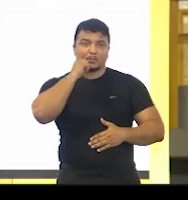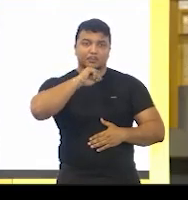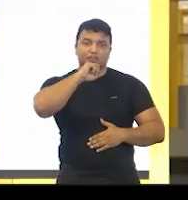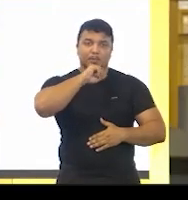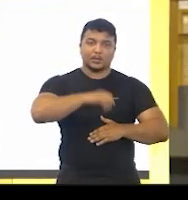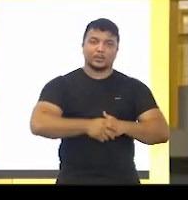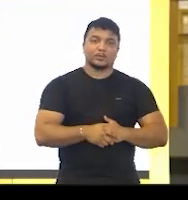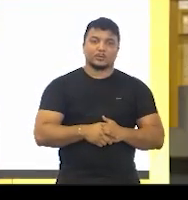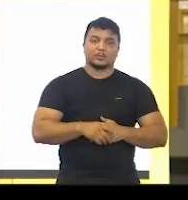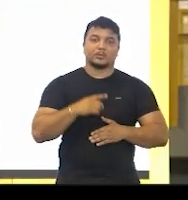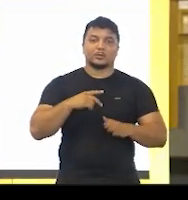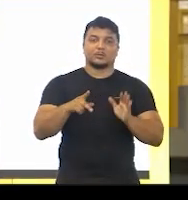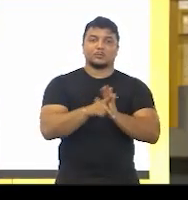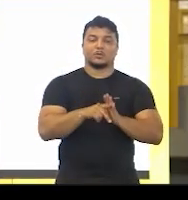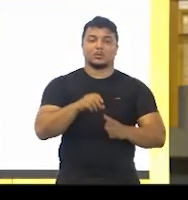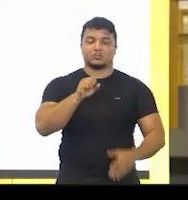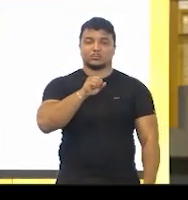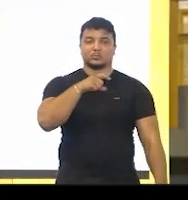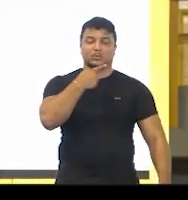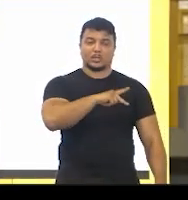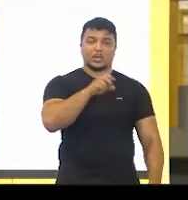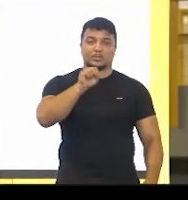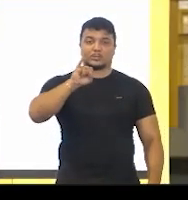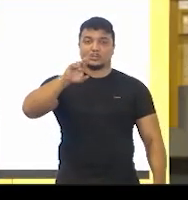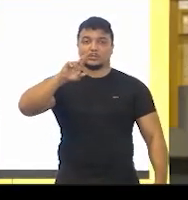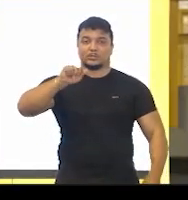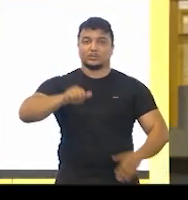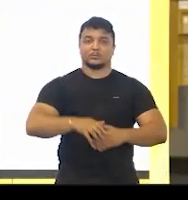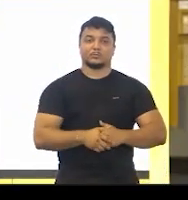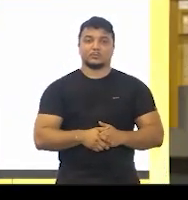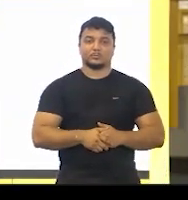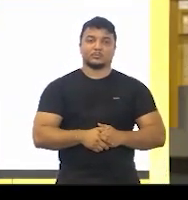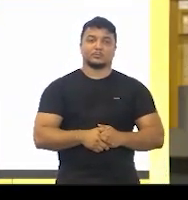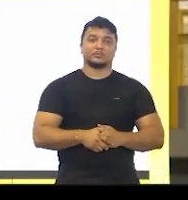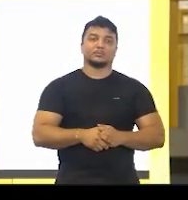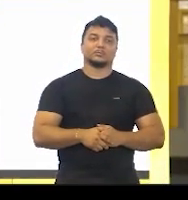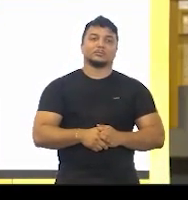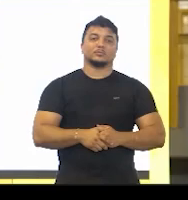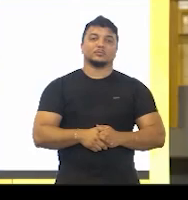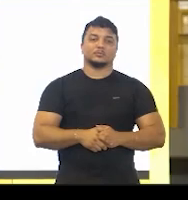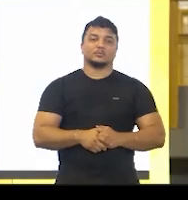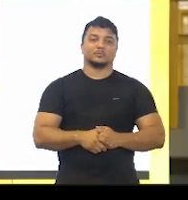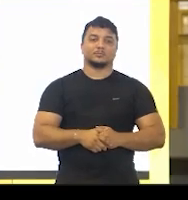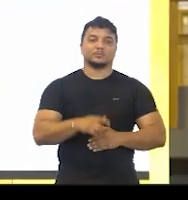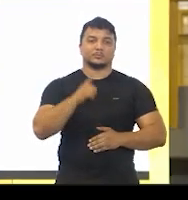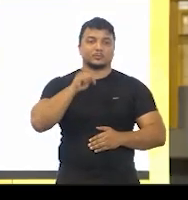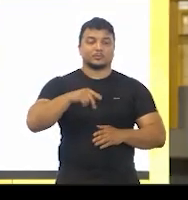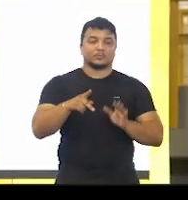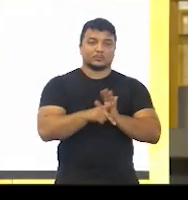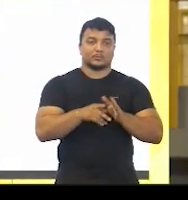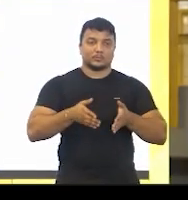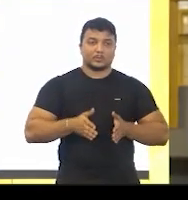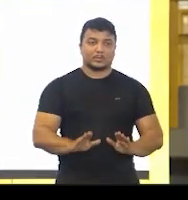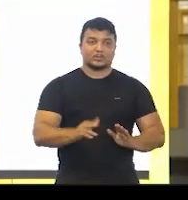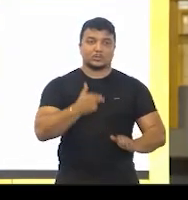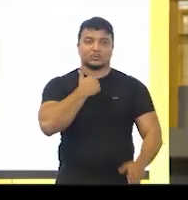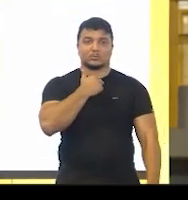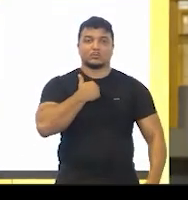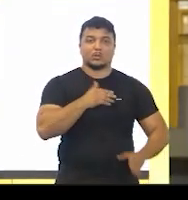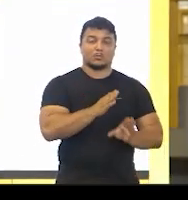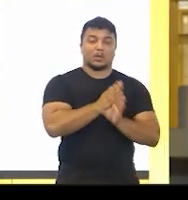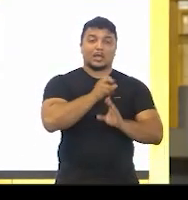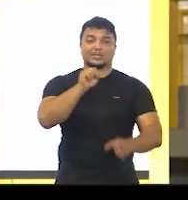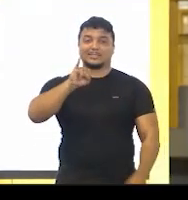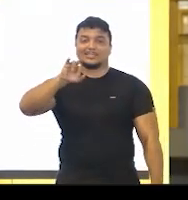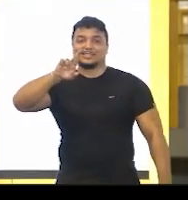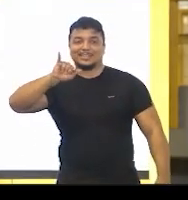de nacionalidade síria, também não puderam registrá-las no país de origem. Na